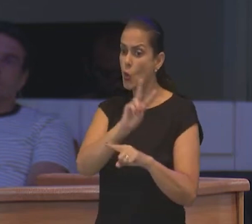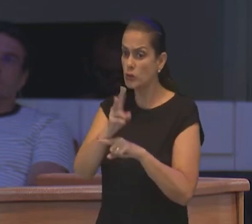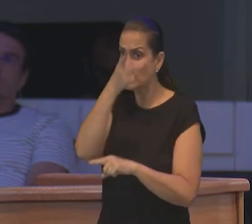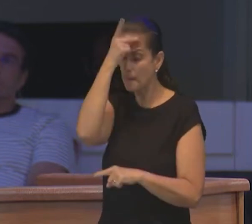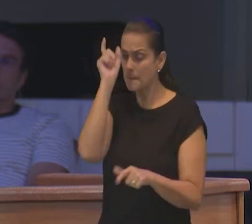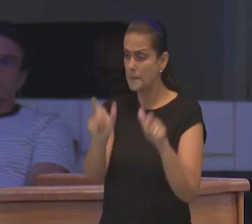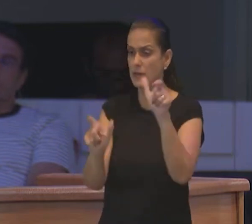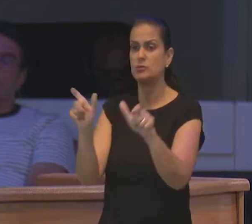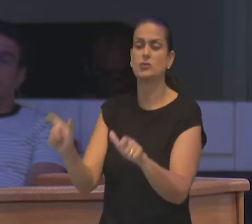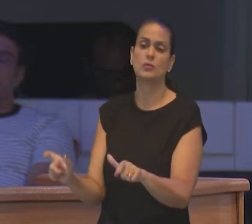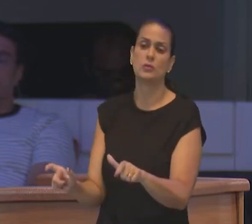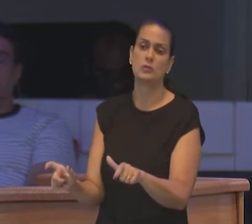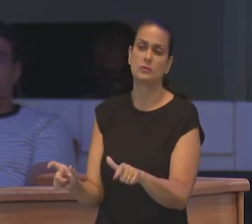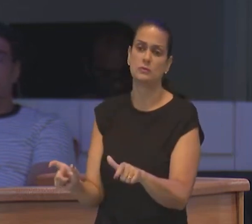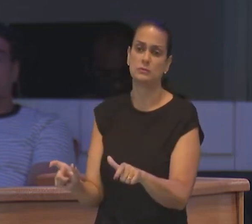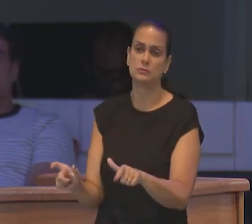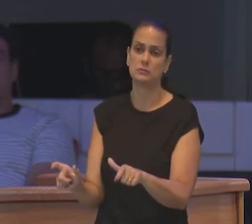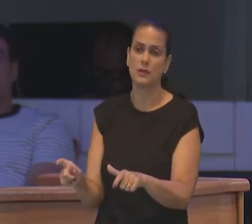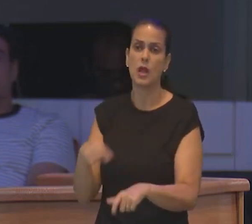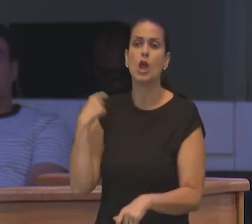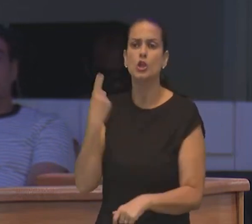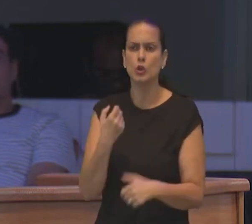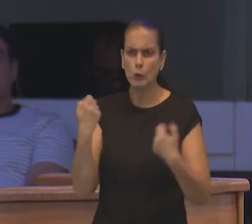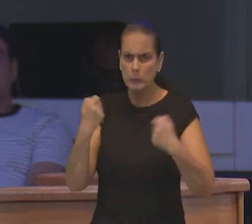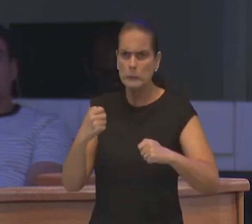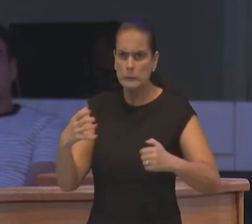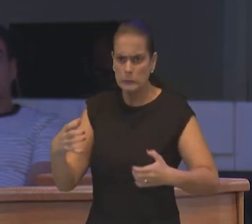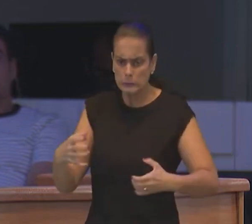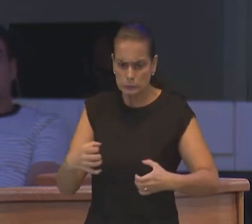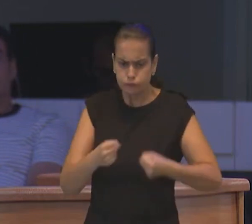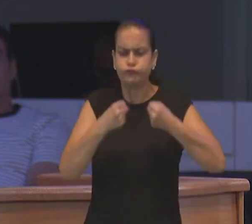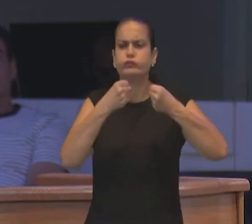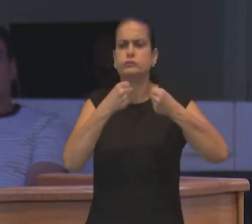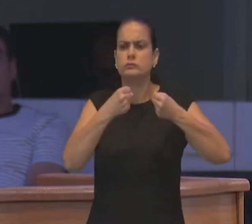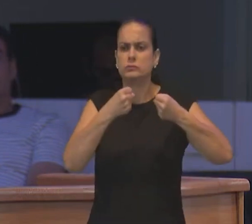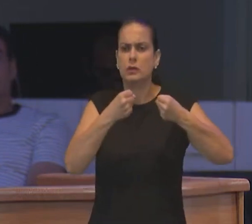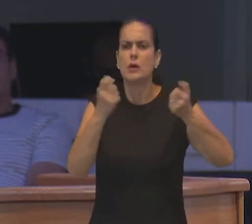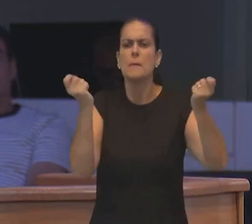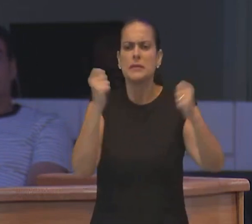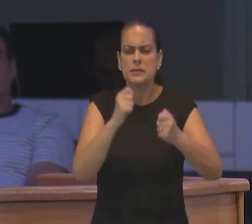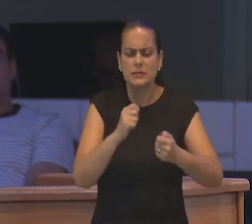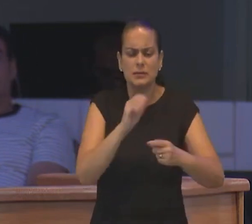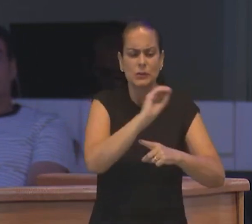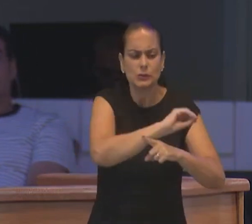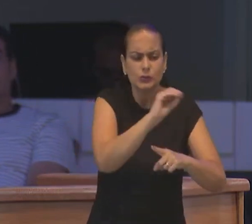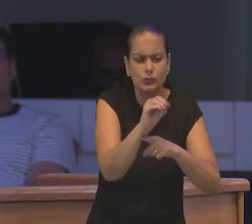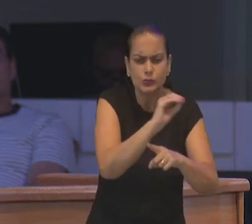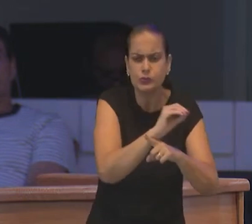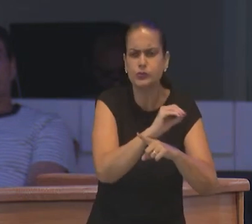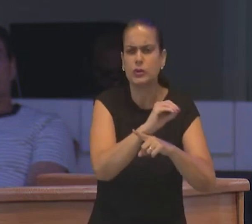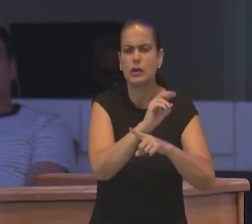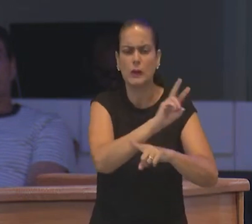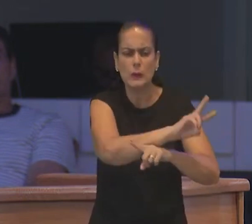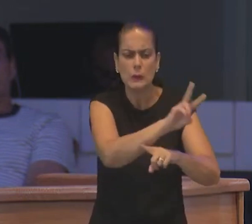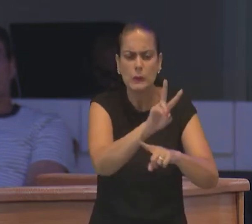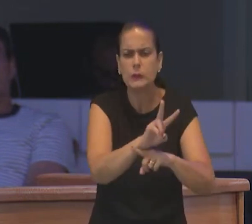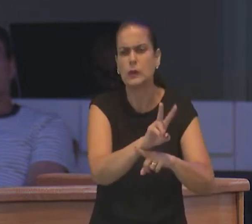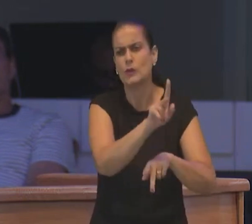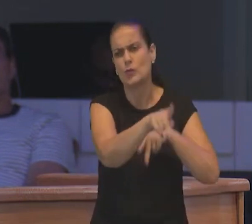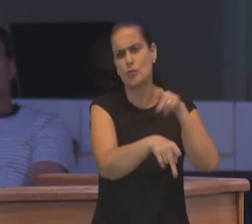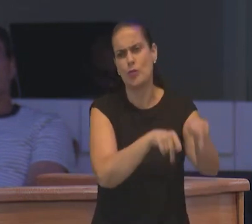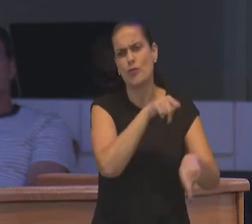gente. A gente tem que abraçar esse povo. A gente tem que cuidar desse povo.